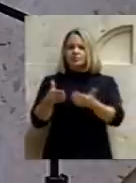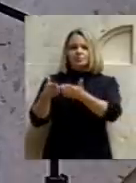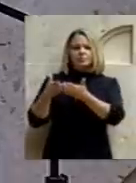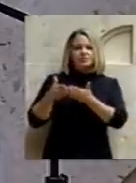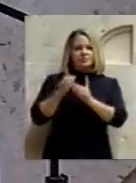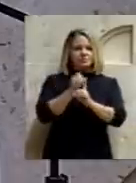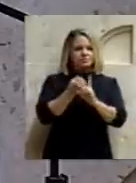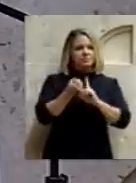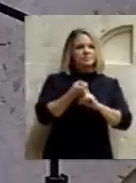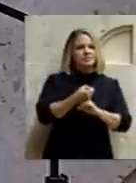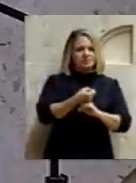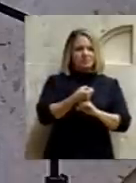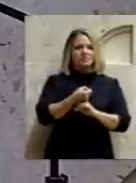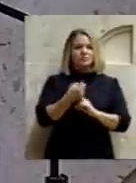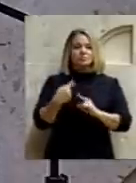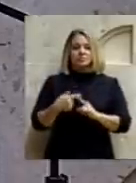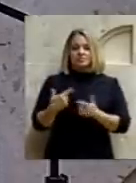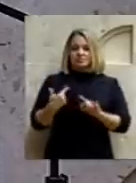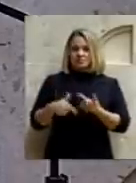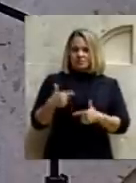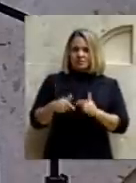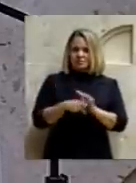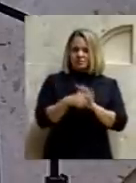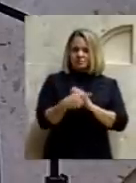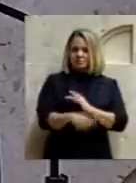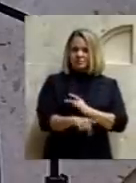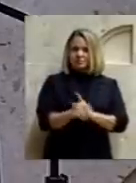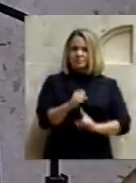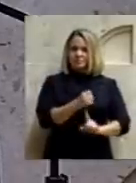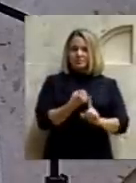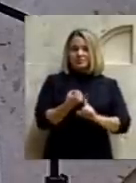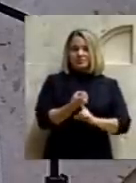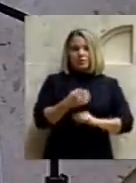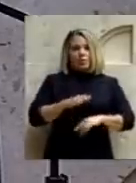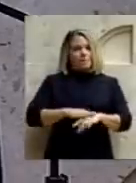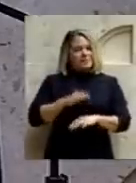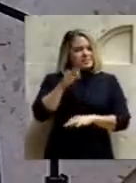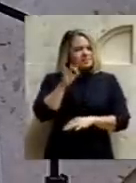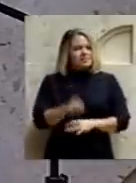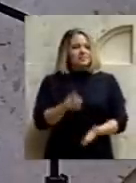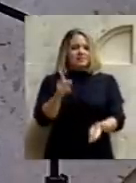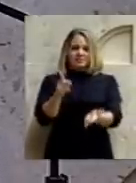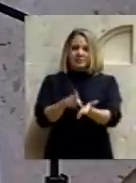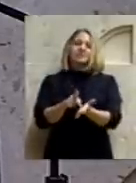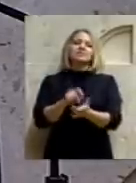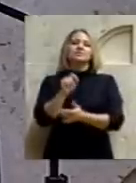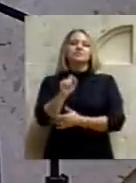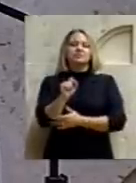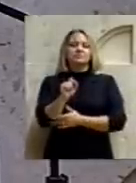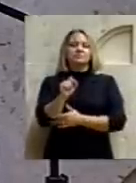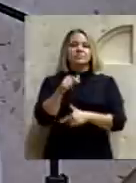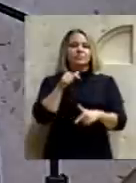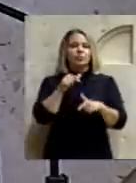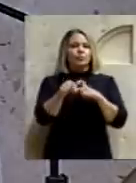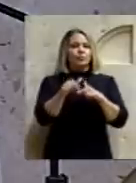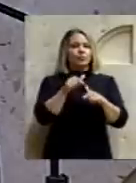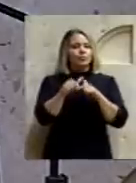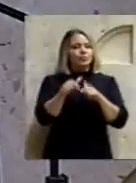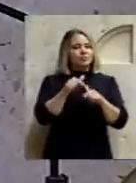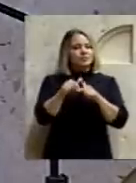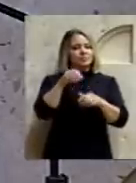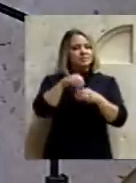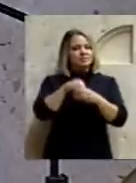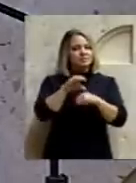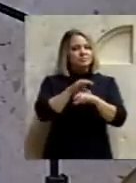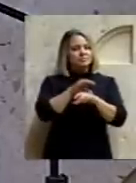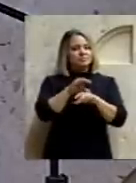da comunidade a que serve, mais certo ainda é o fato de que, no exercício da sua missão